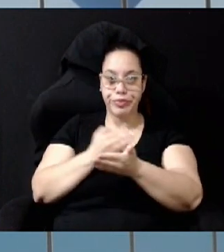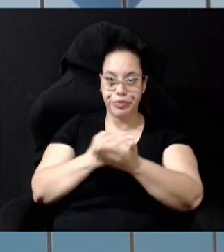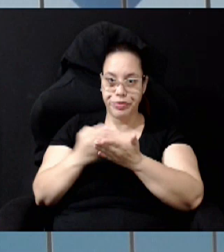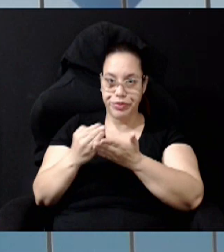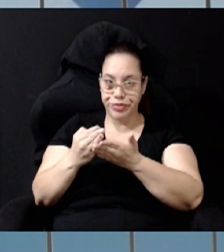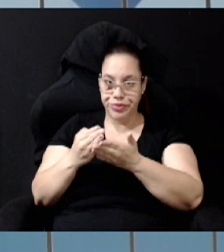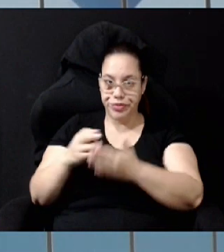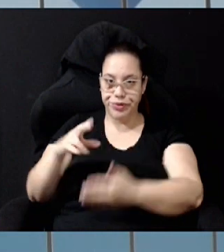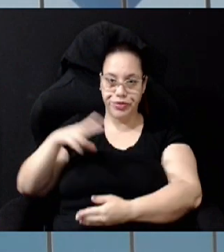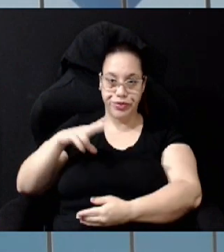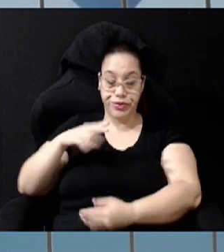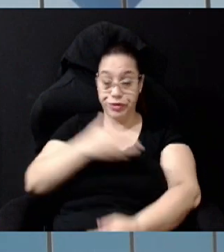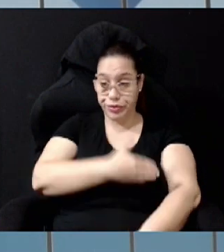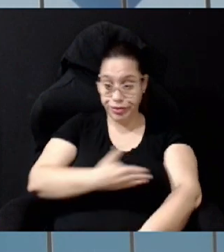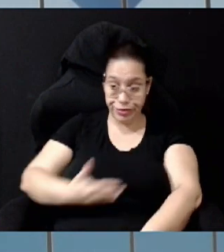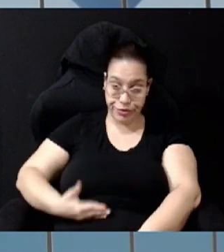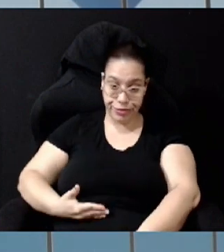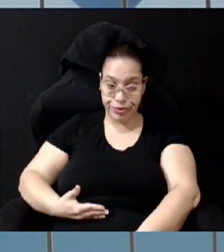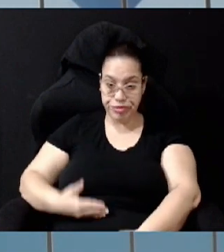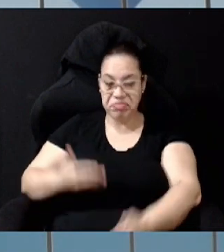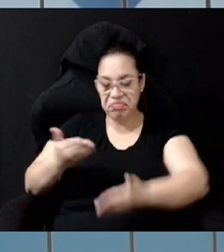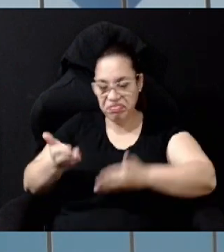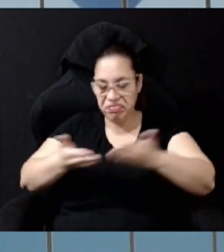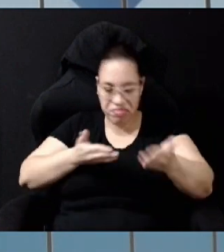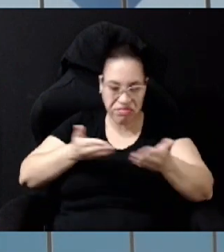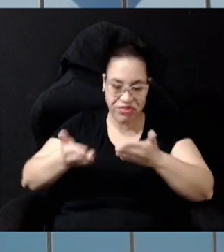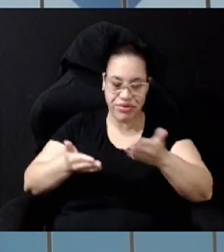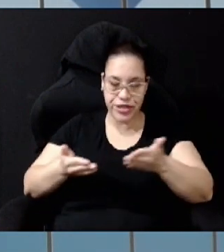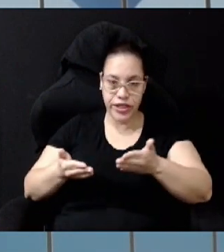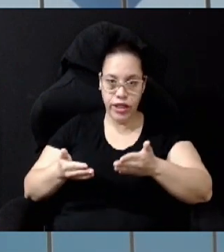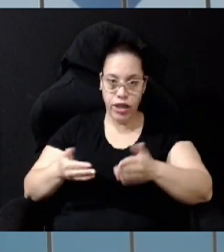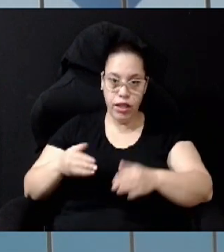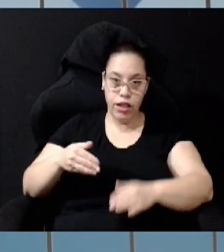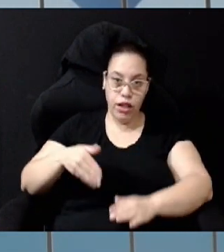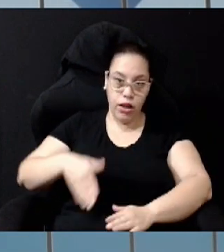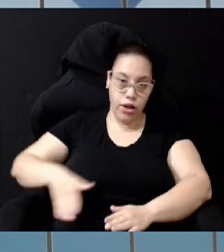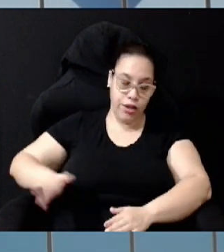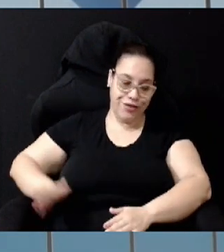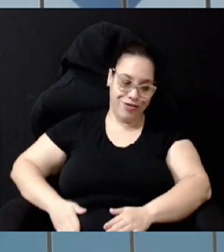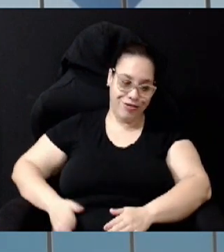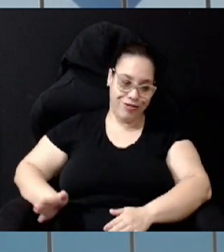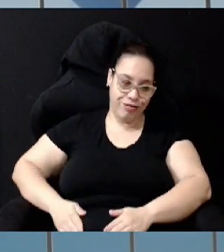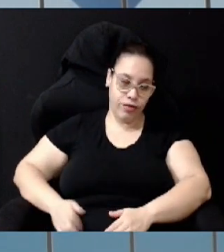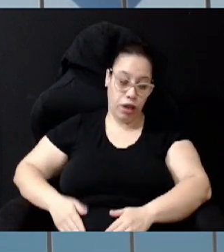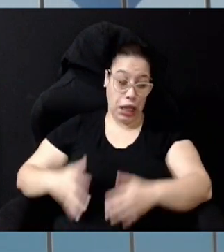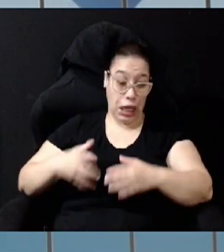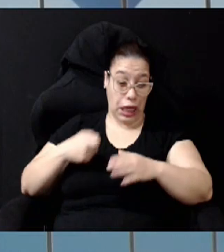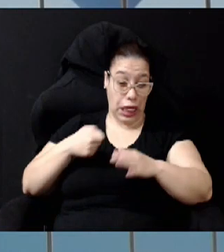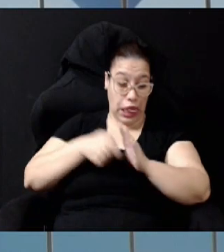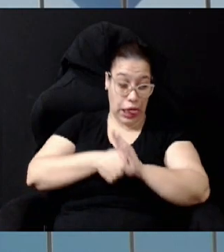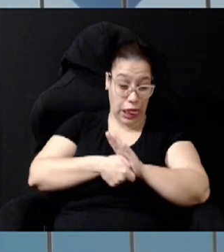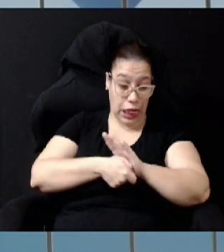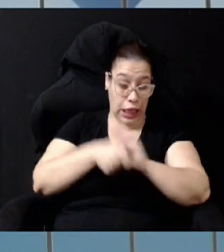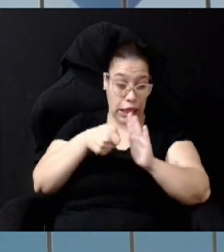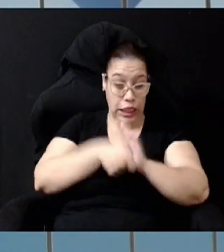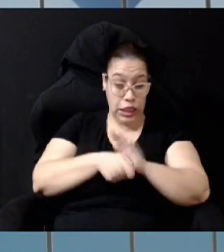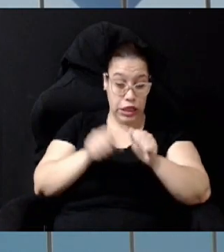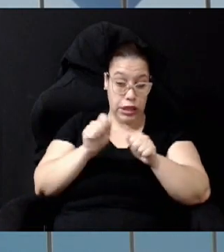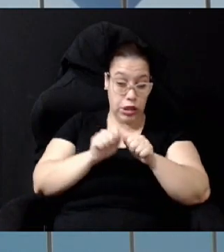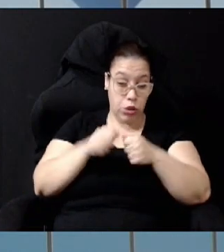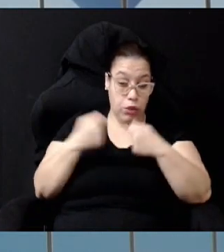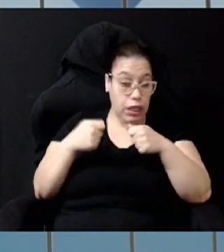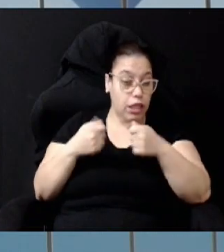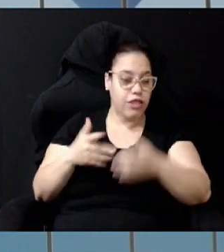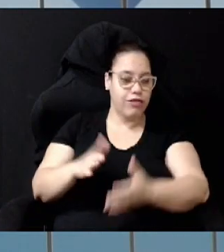iniciativa pública, é o bolso. O quanto vai pesar no bolso para eu fazer o que eu preciso fazer. Então, até